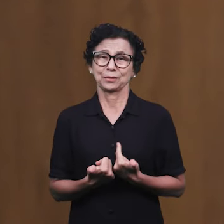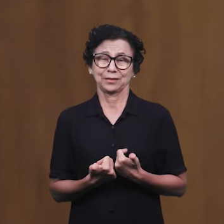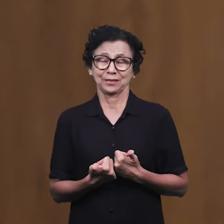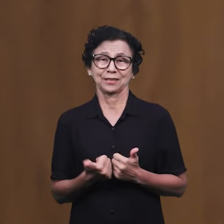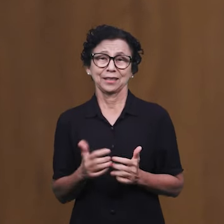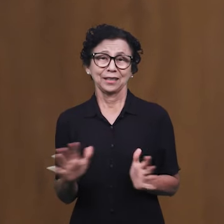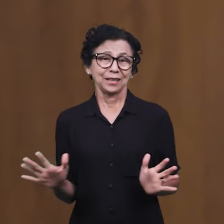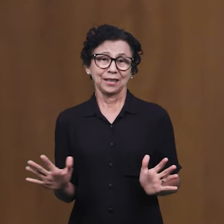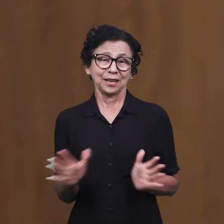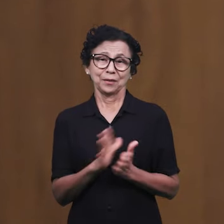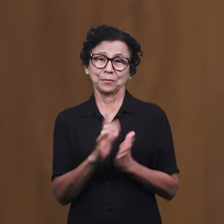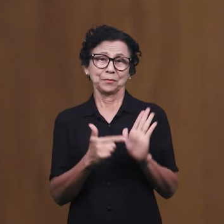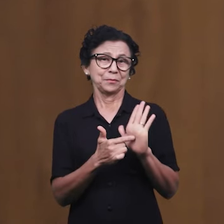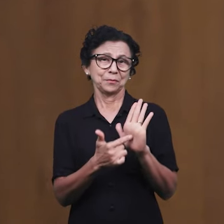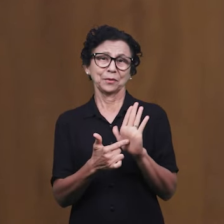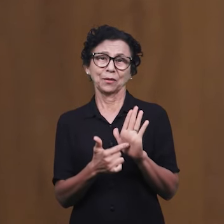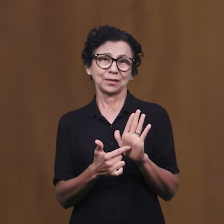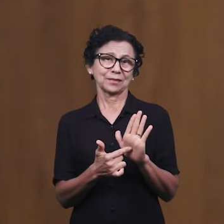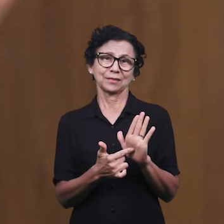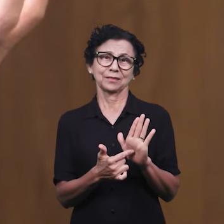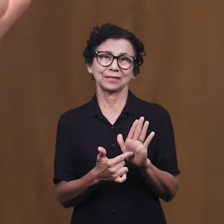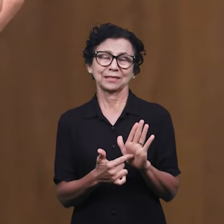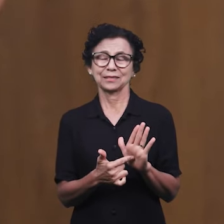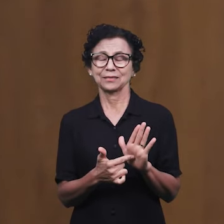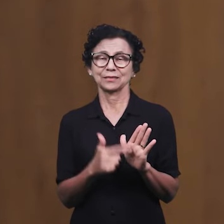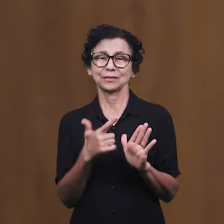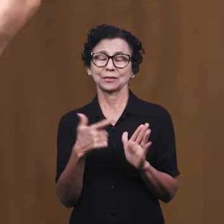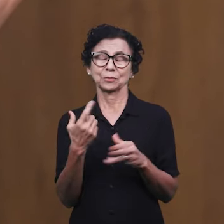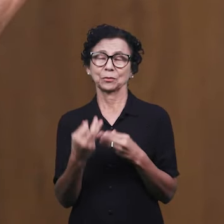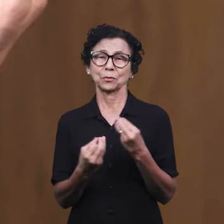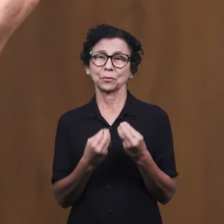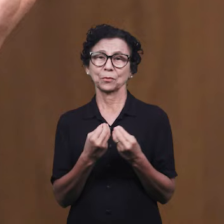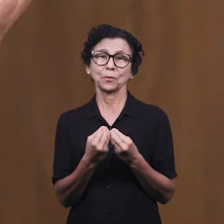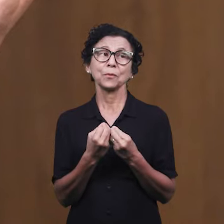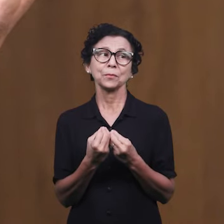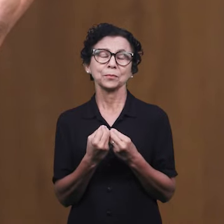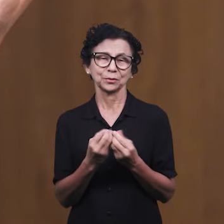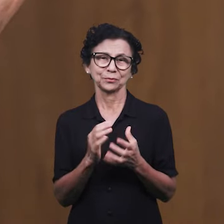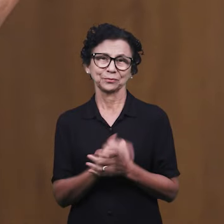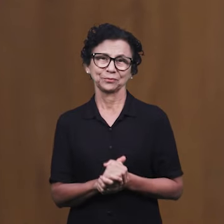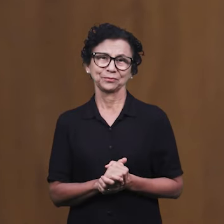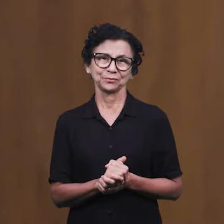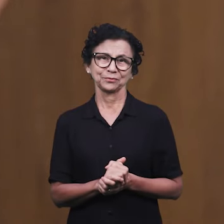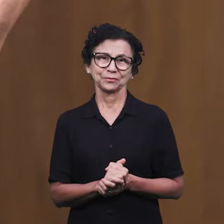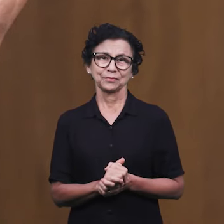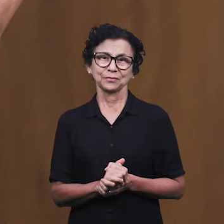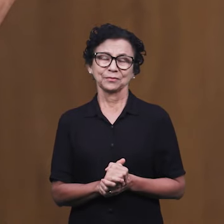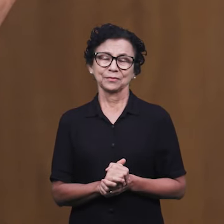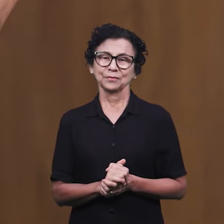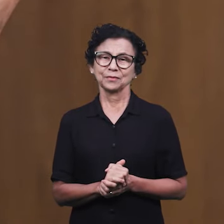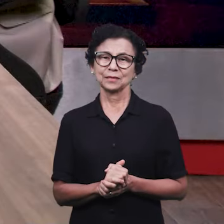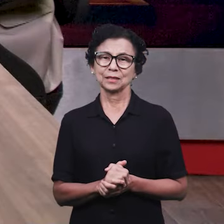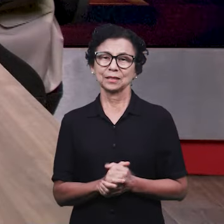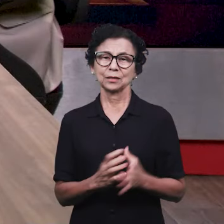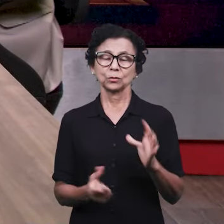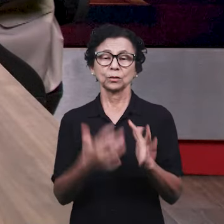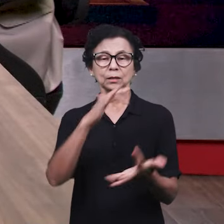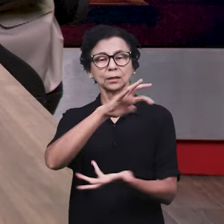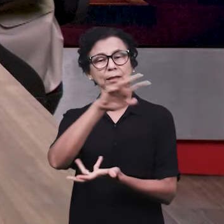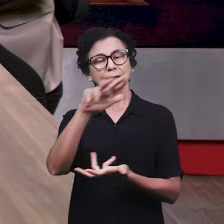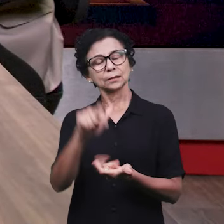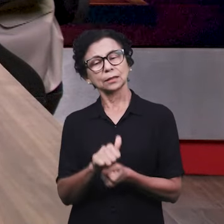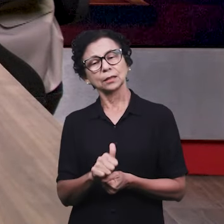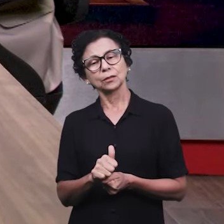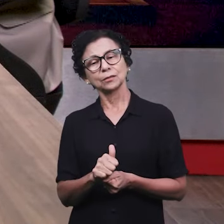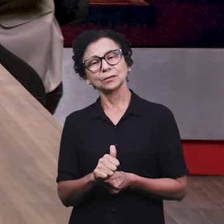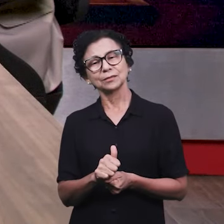é a Bíblia que está falando, não há como nós observarmos a obra criadora e não entendermos que foi o nosso